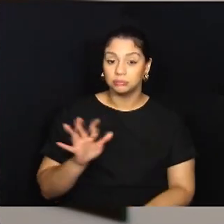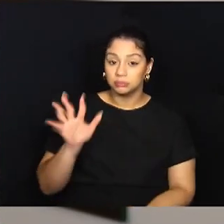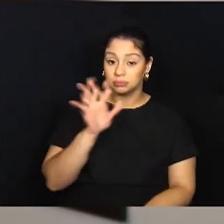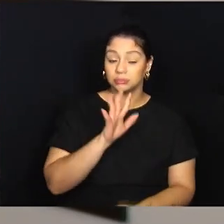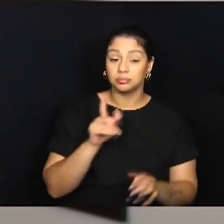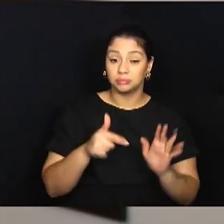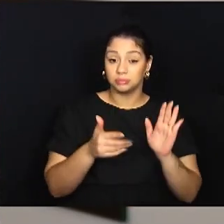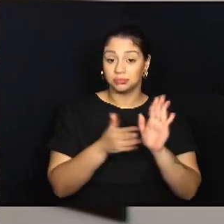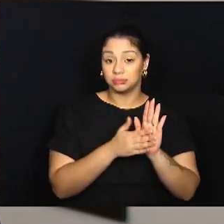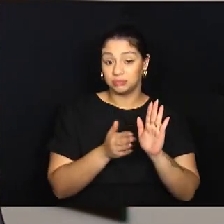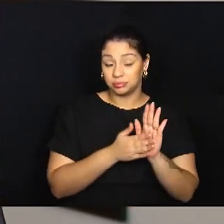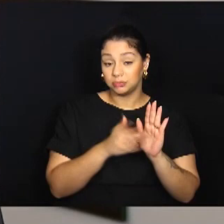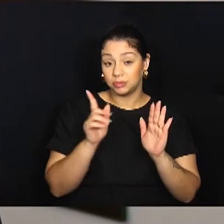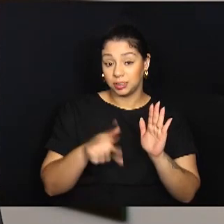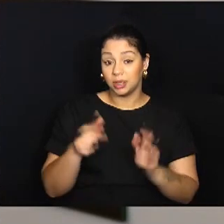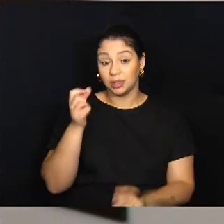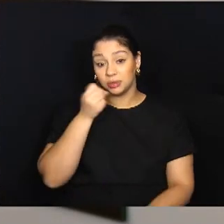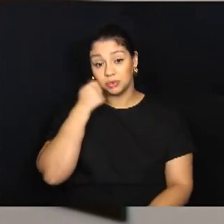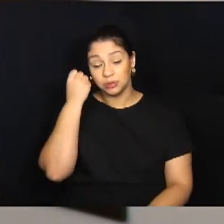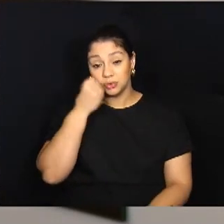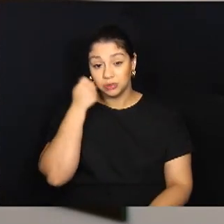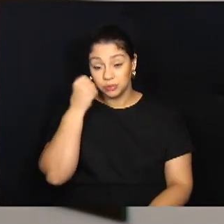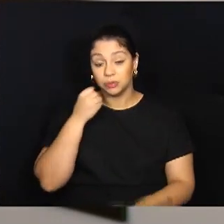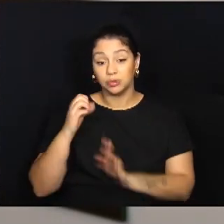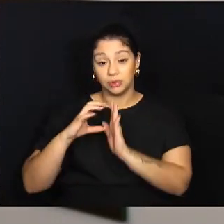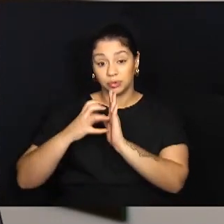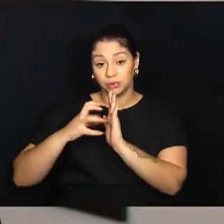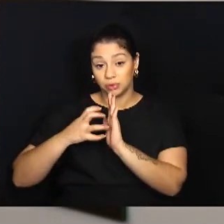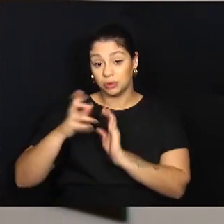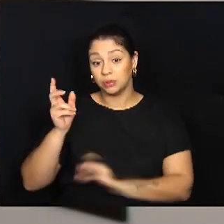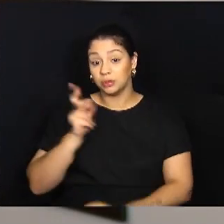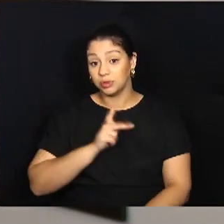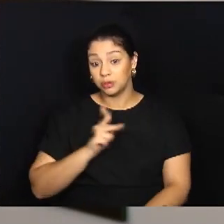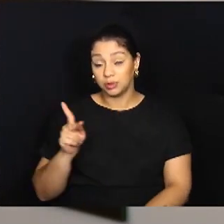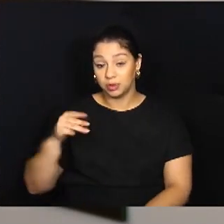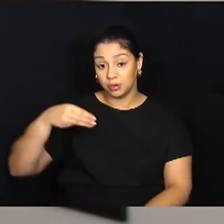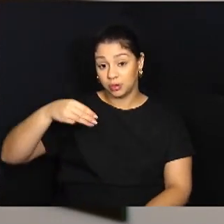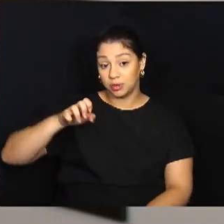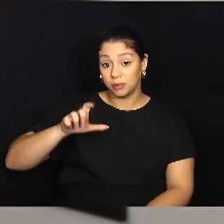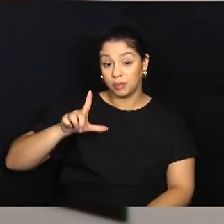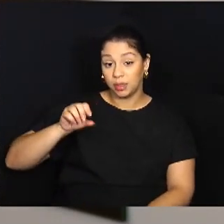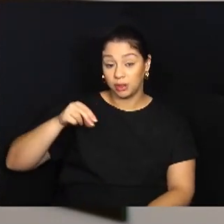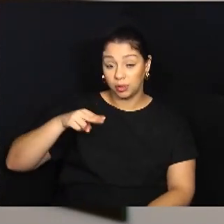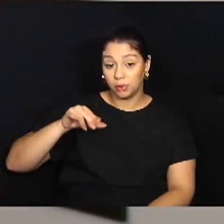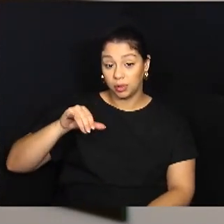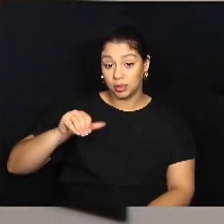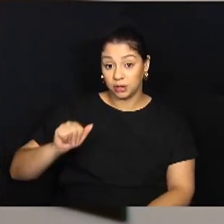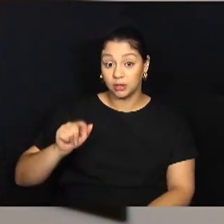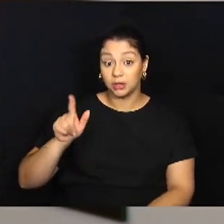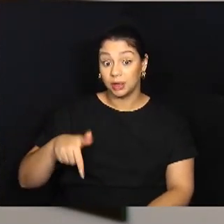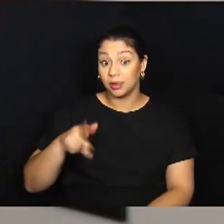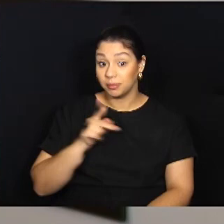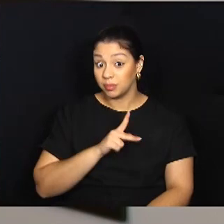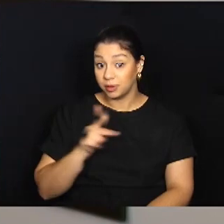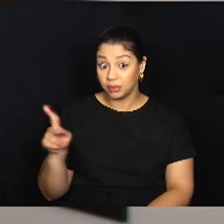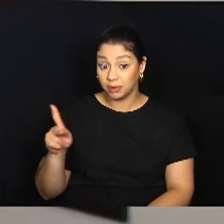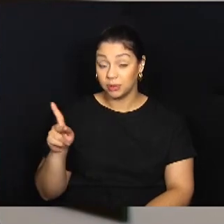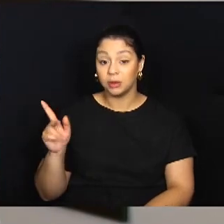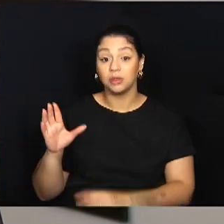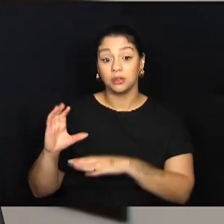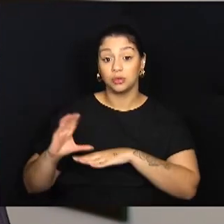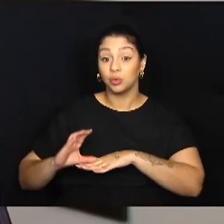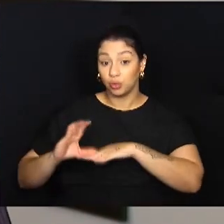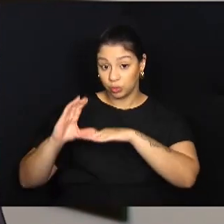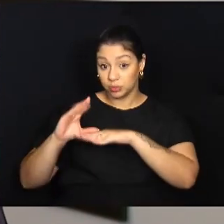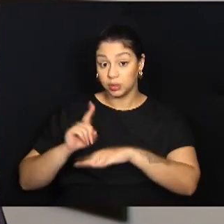proposta nasce de um senador do partido da presidente Meloni, que é a nossa presidente do Consiglio dei Ministri, como